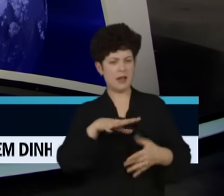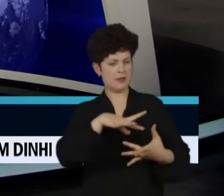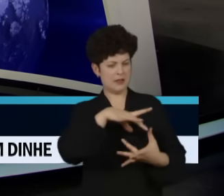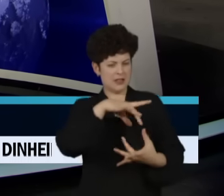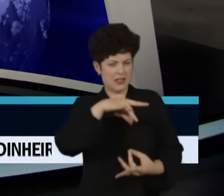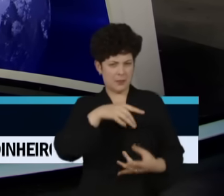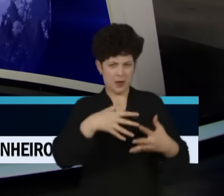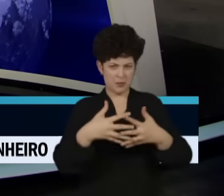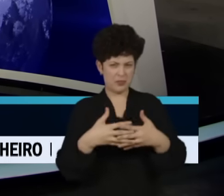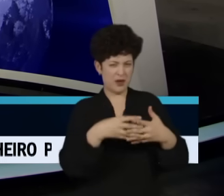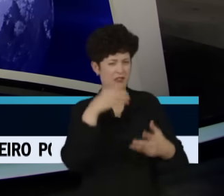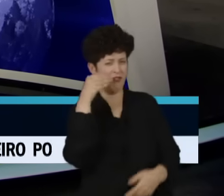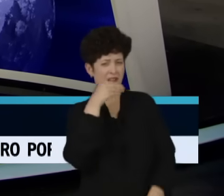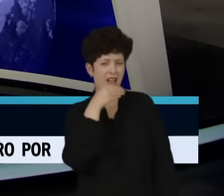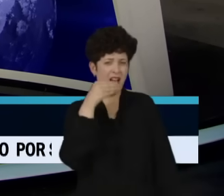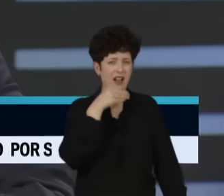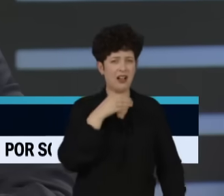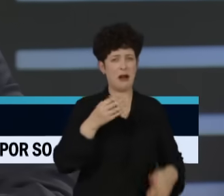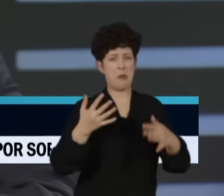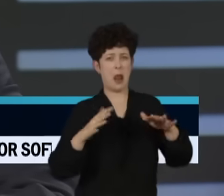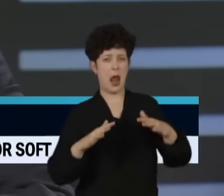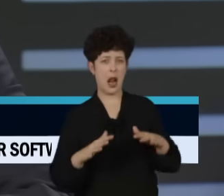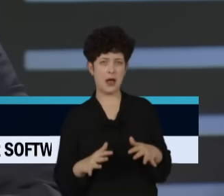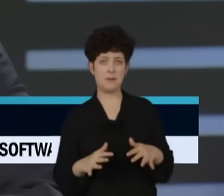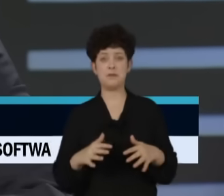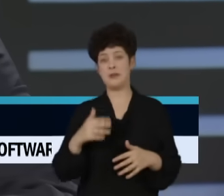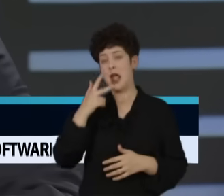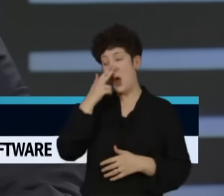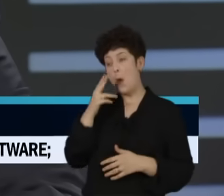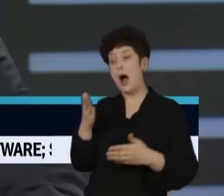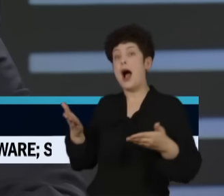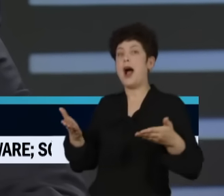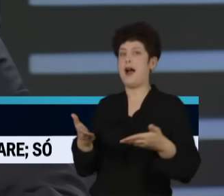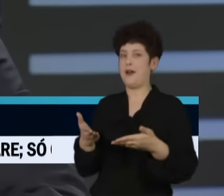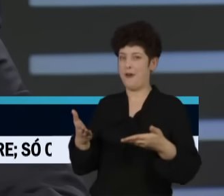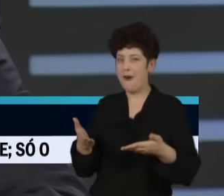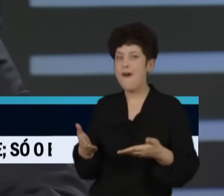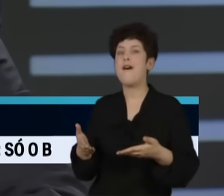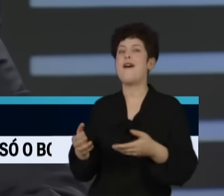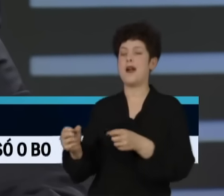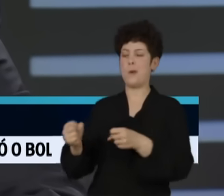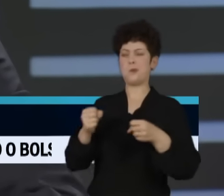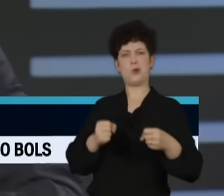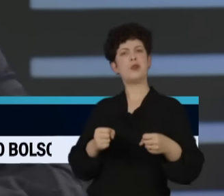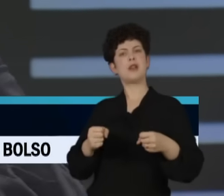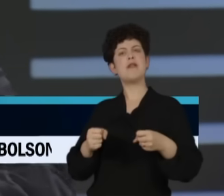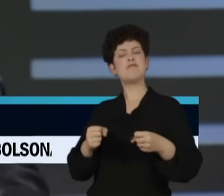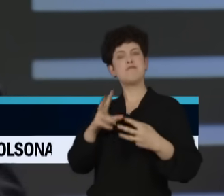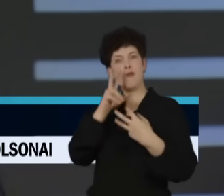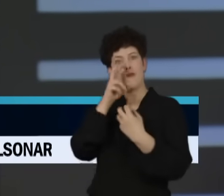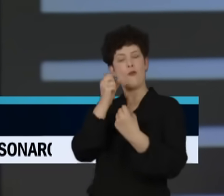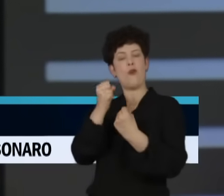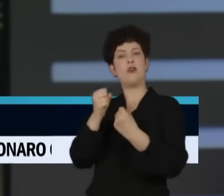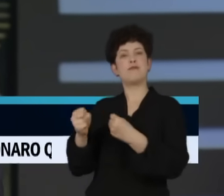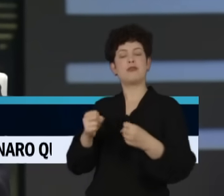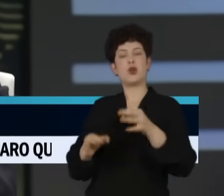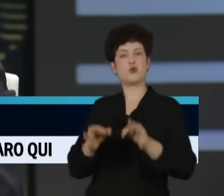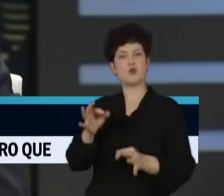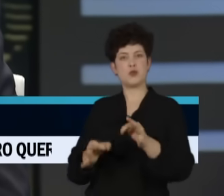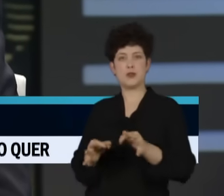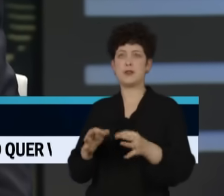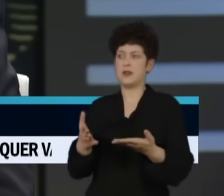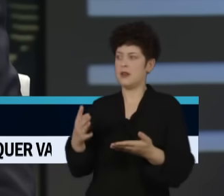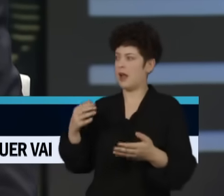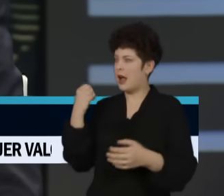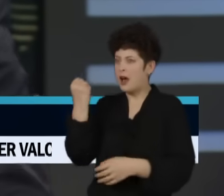fragilizada? Não, eu acho que justamente com essa condenação, né, o poder judiciário vem se impondendo que isso foi um dos as situações mais graves